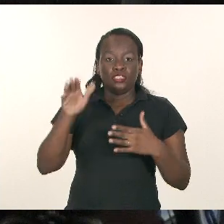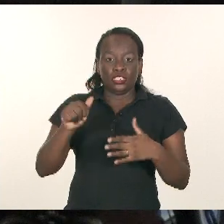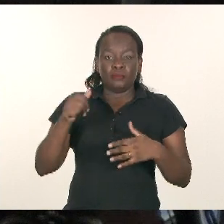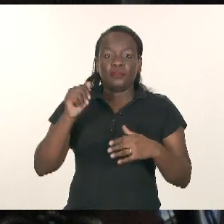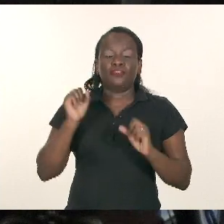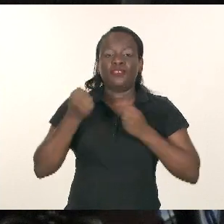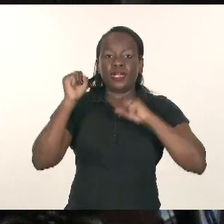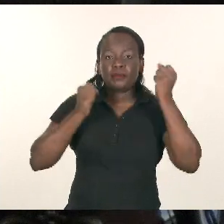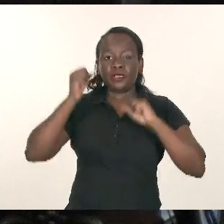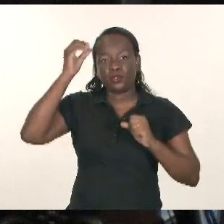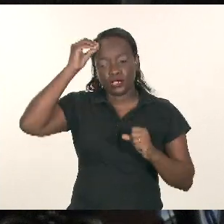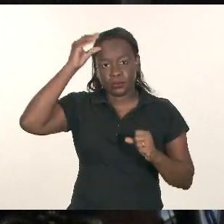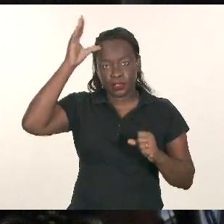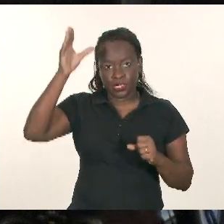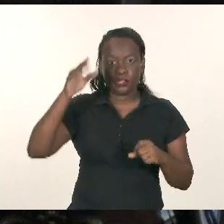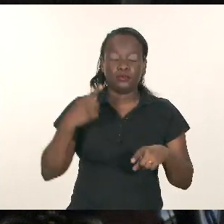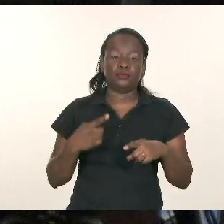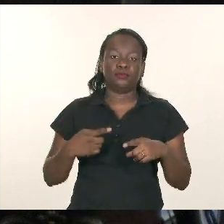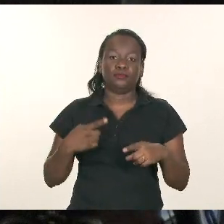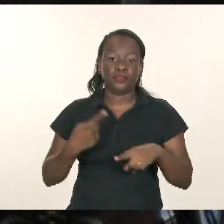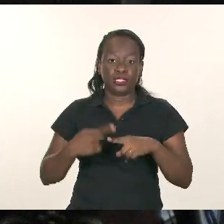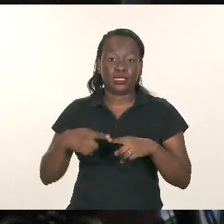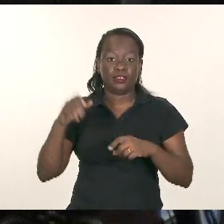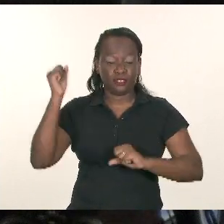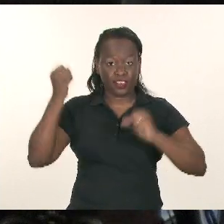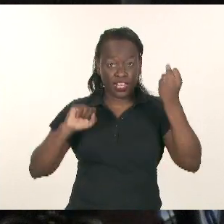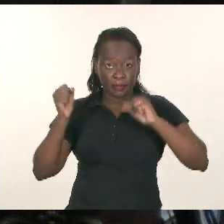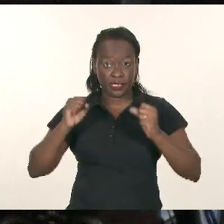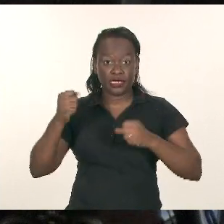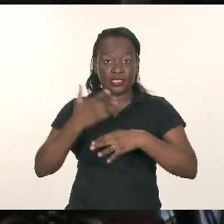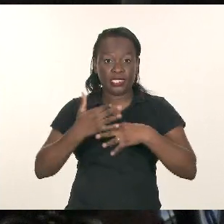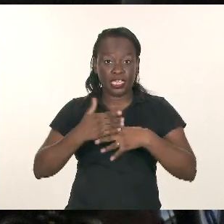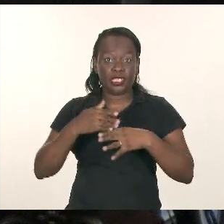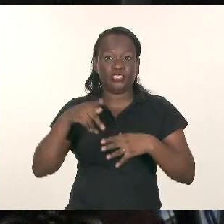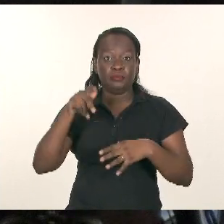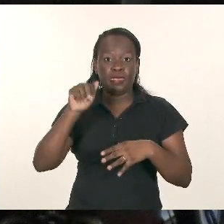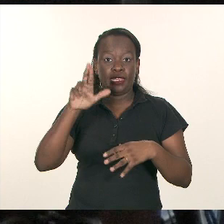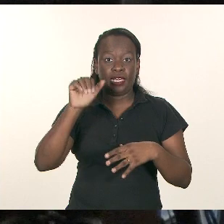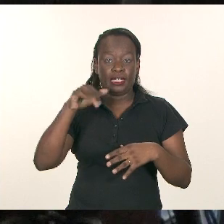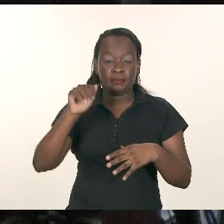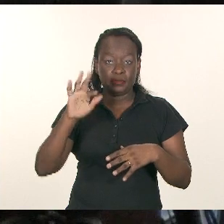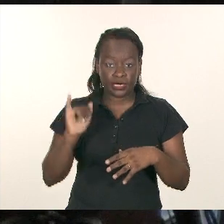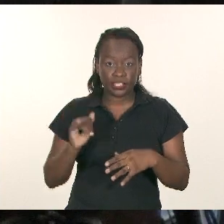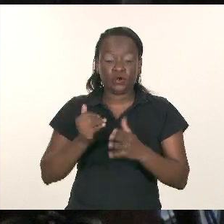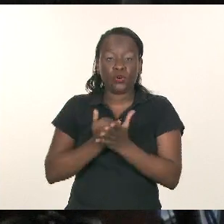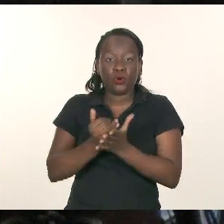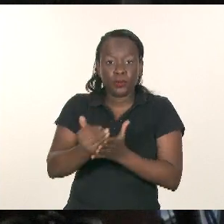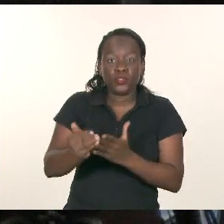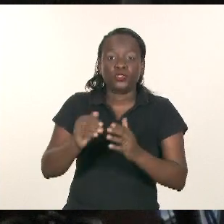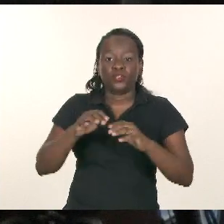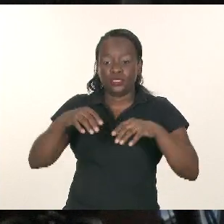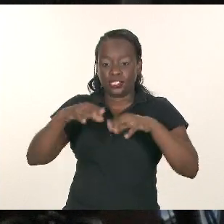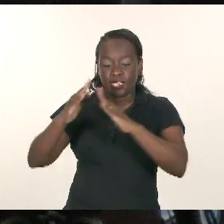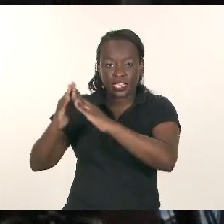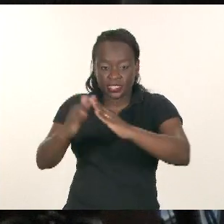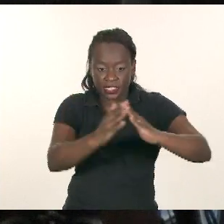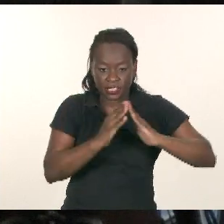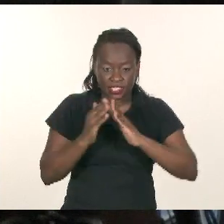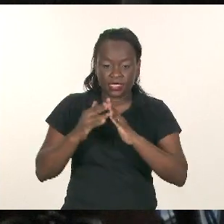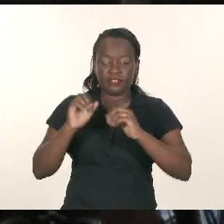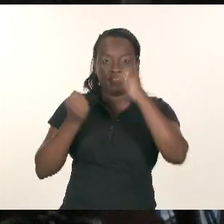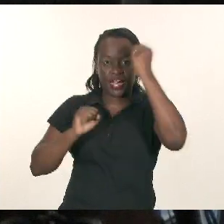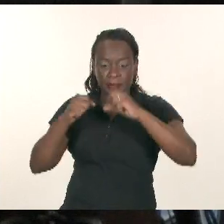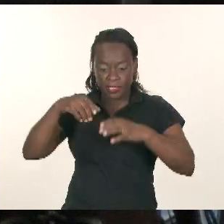do Conhecimento, que foi a fábrica que a cidade de Paracambi nasceu em torno da Vila Operária da Fábrica. A